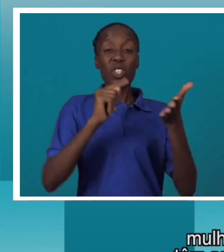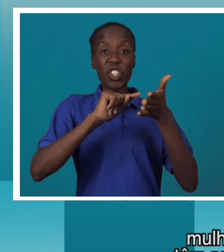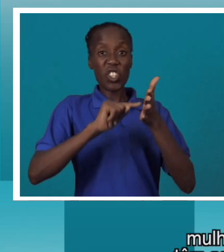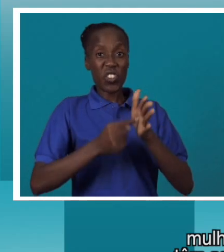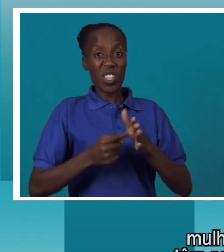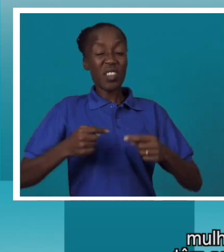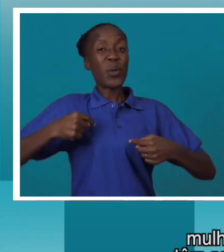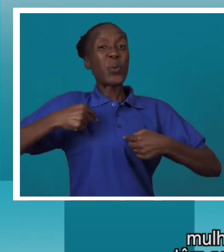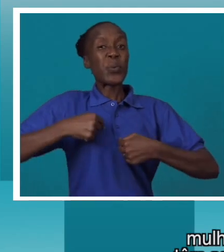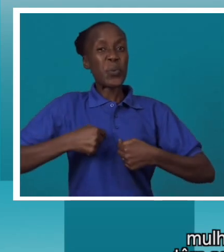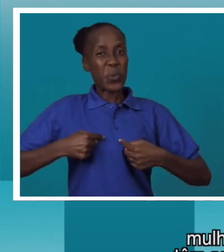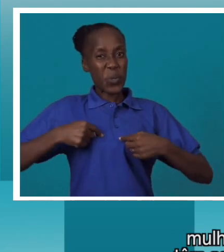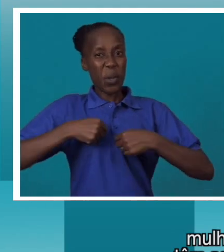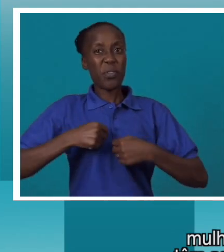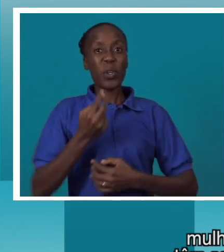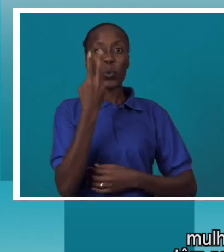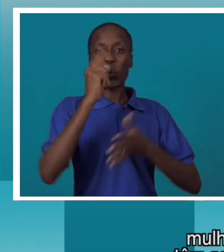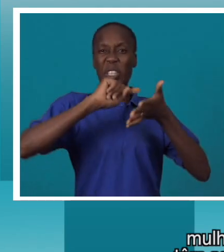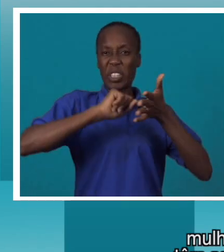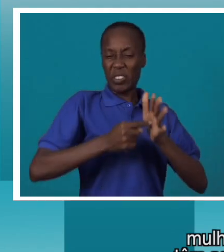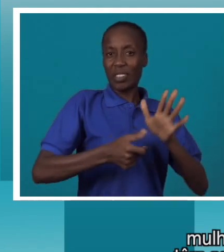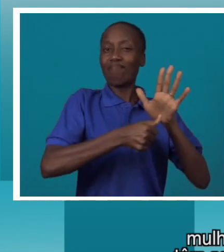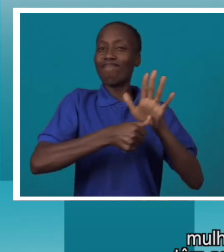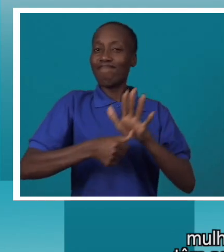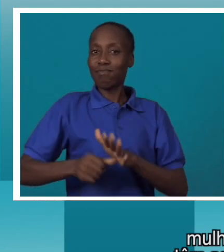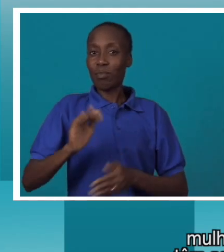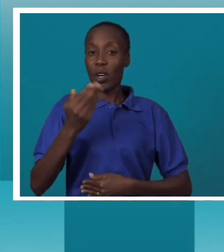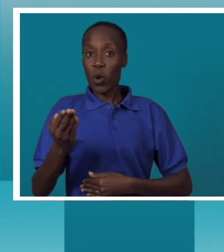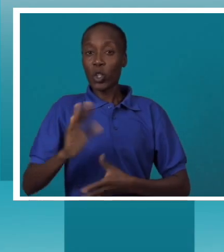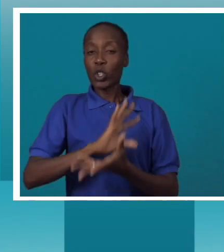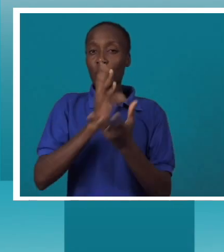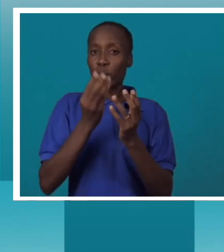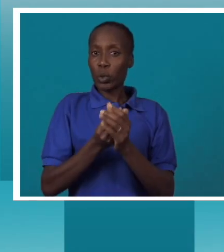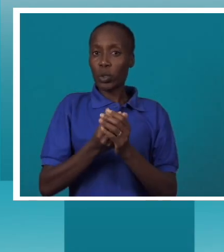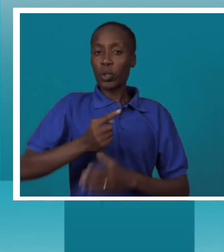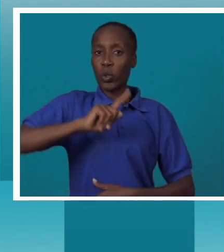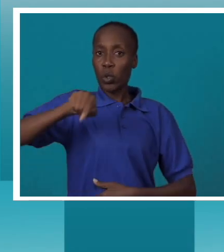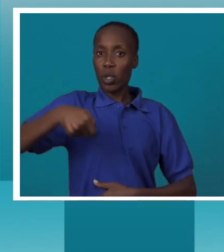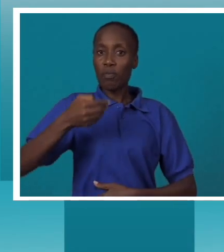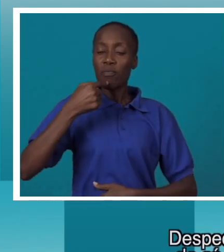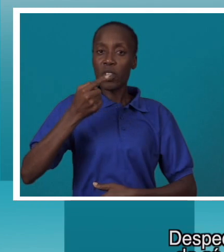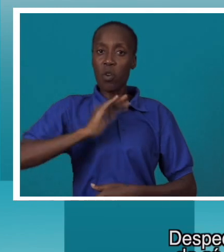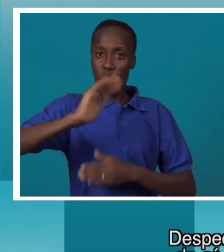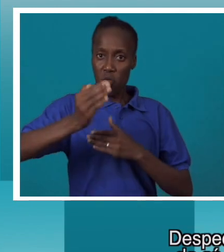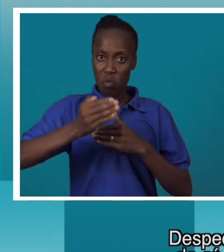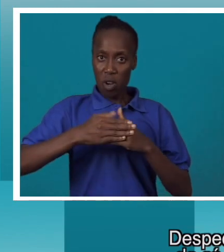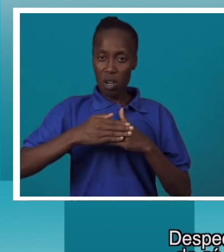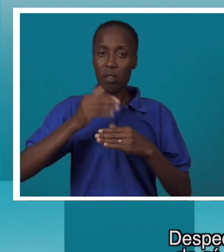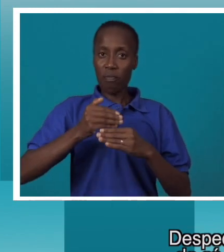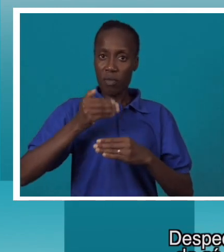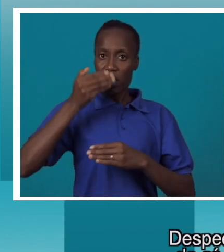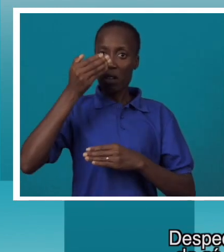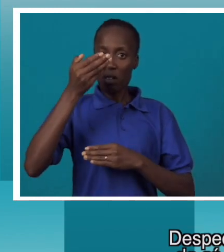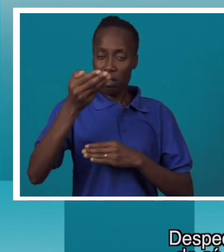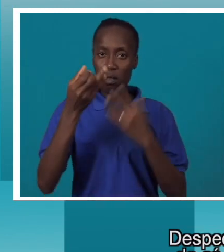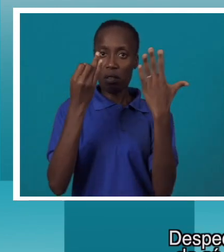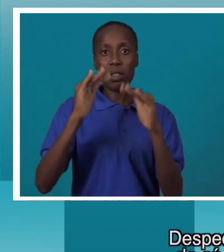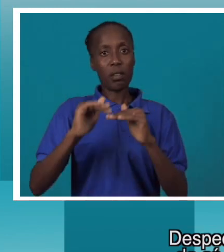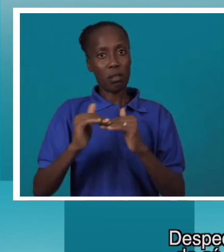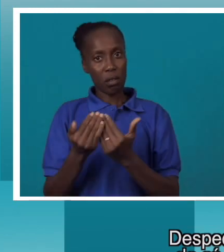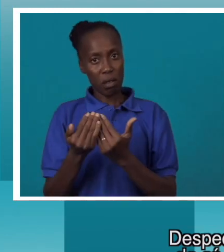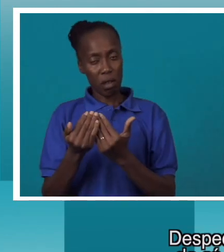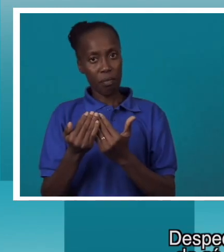que muitas das vezes têm sofrido dupla discriminação para hoje é tudo nos despedimos com a promessa de que voltar daqui